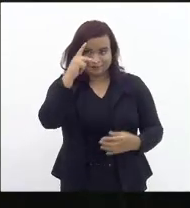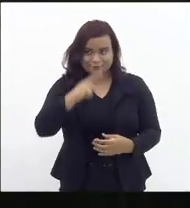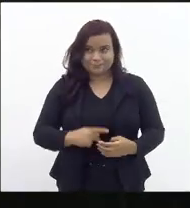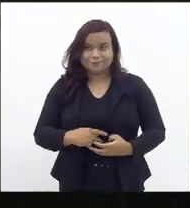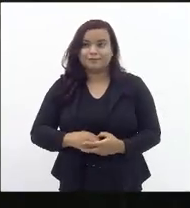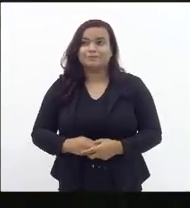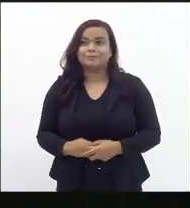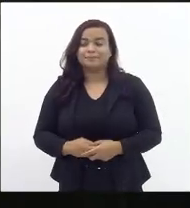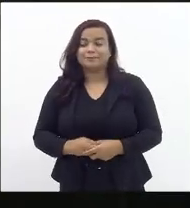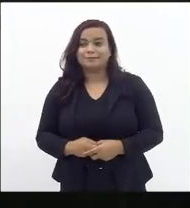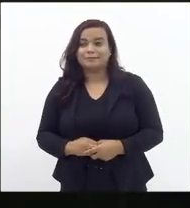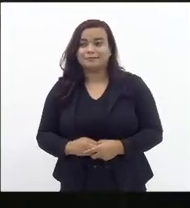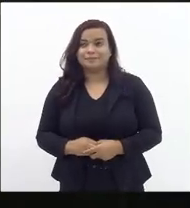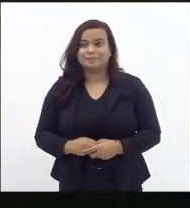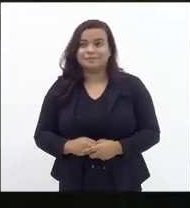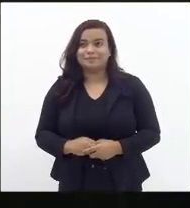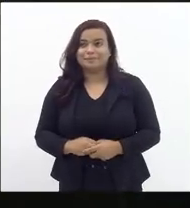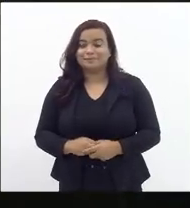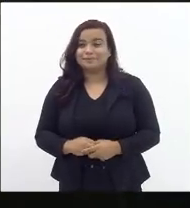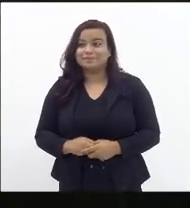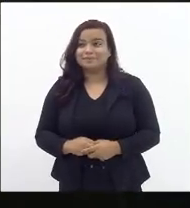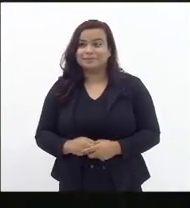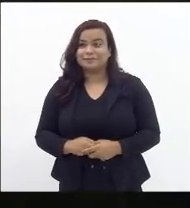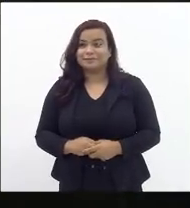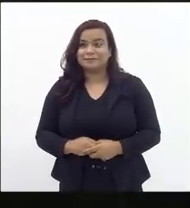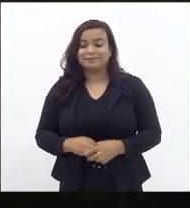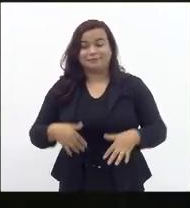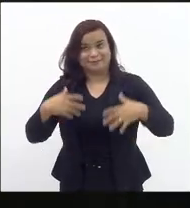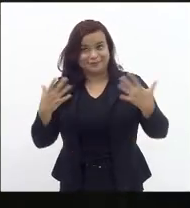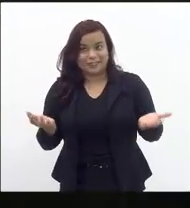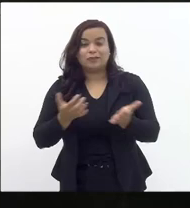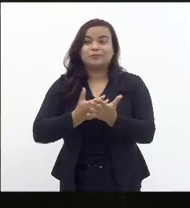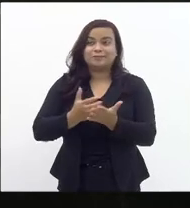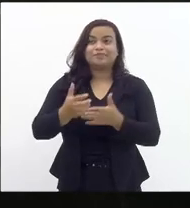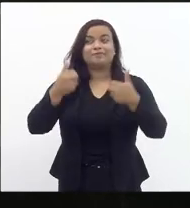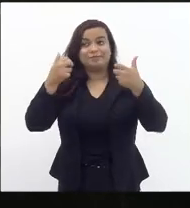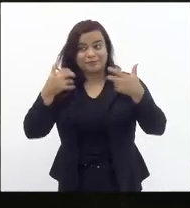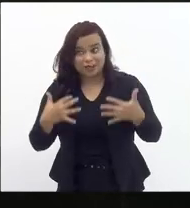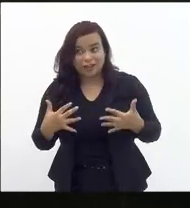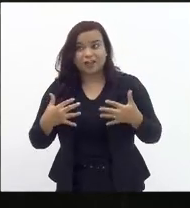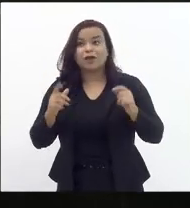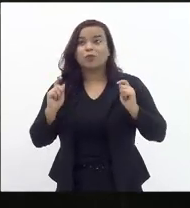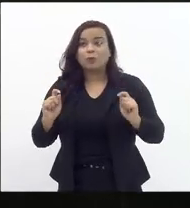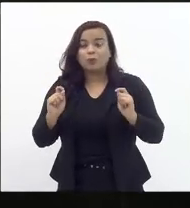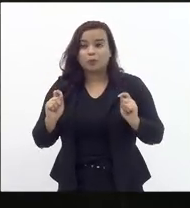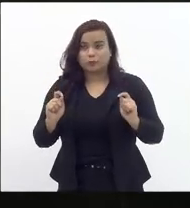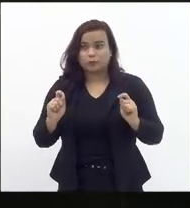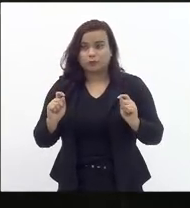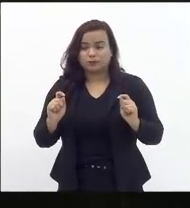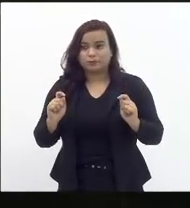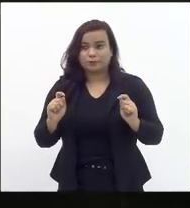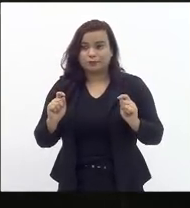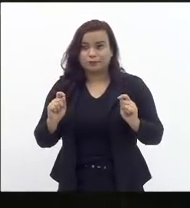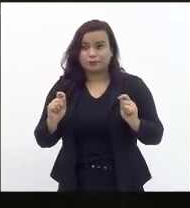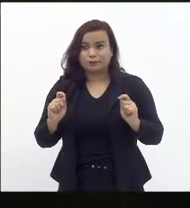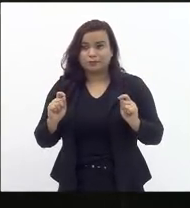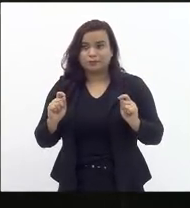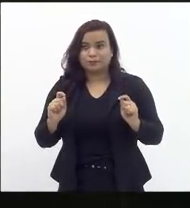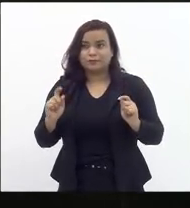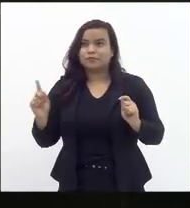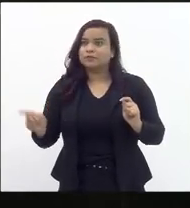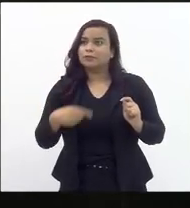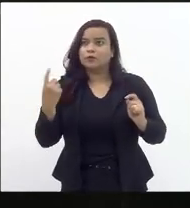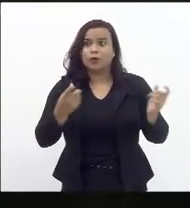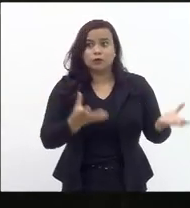presidente. Mas iniciava eu, senhora presidente, dizendo que